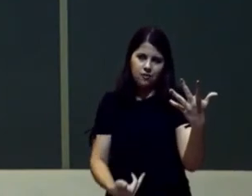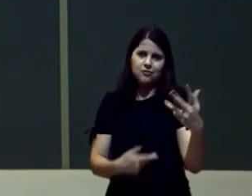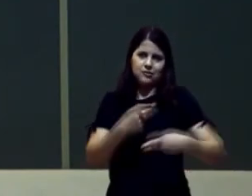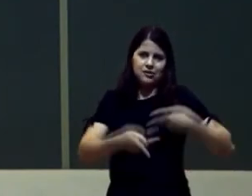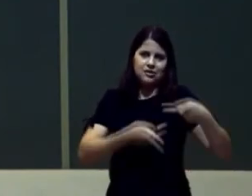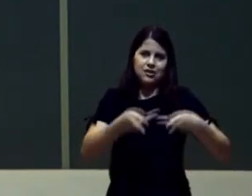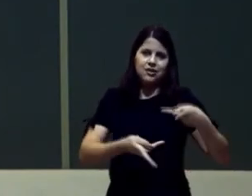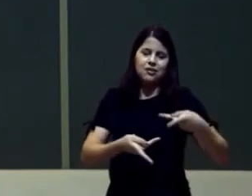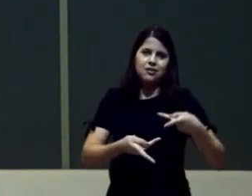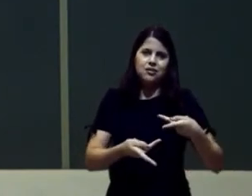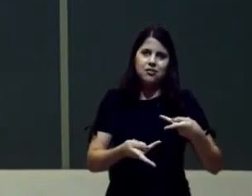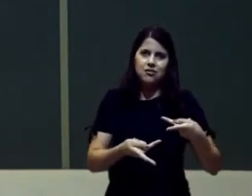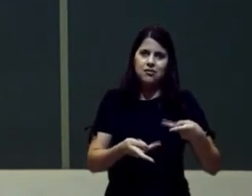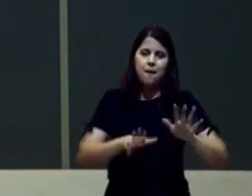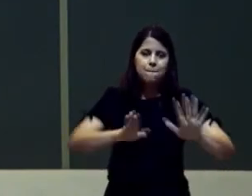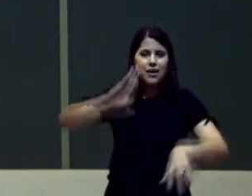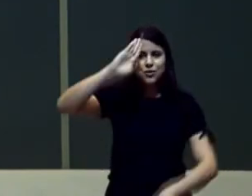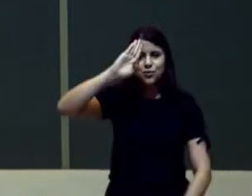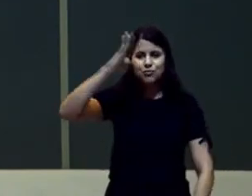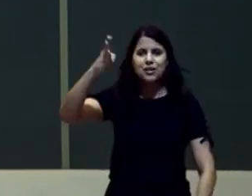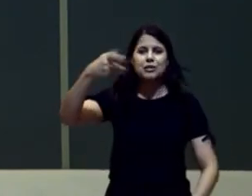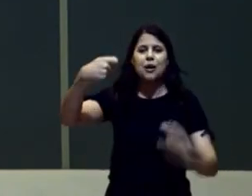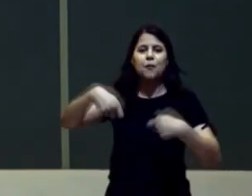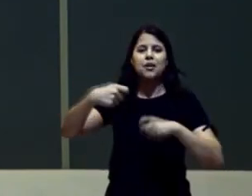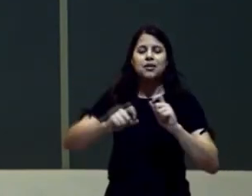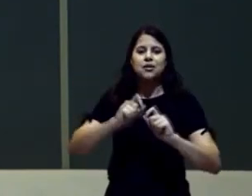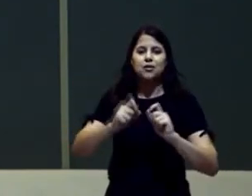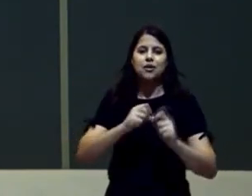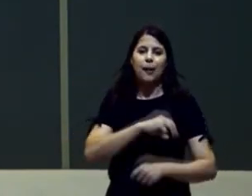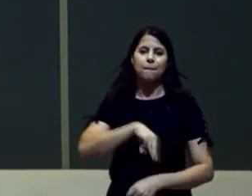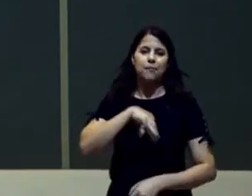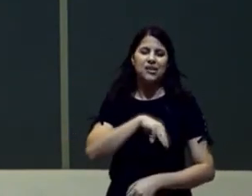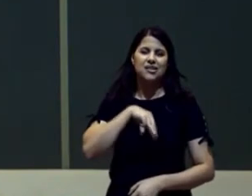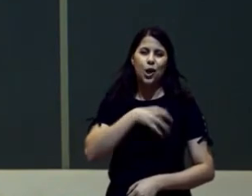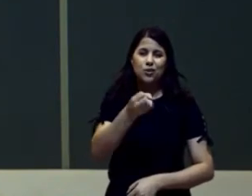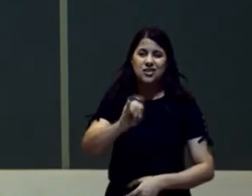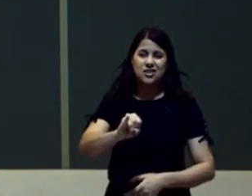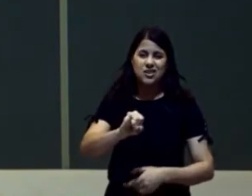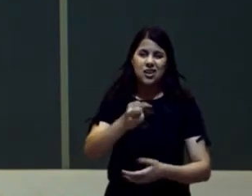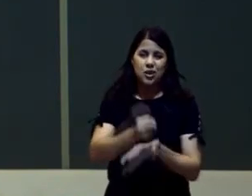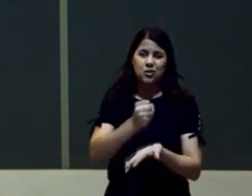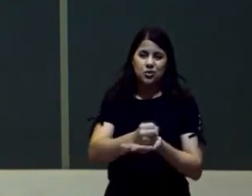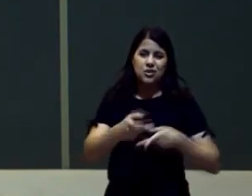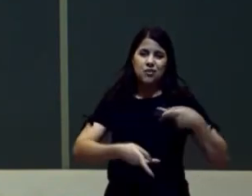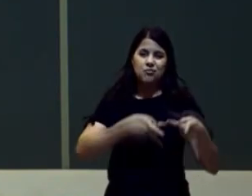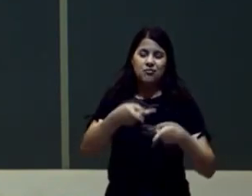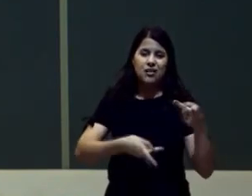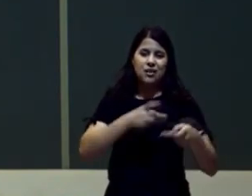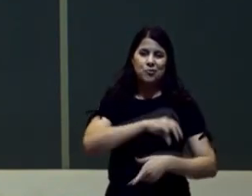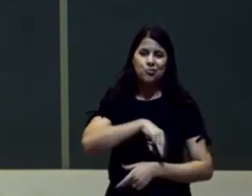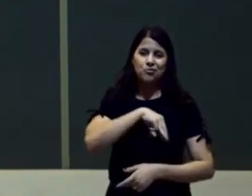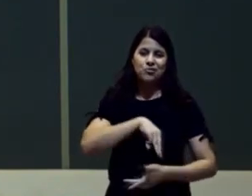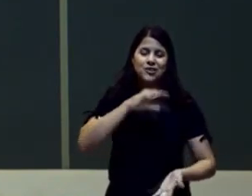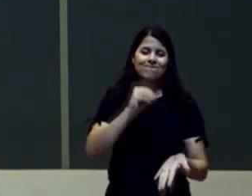muita coisa. Mas se missão não for tudo que nós temos, se a chamada, se o propósito de glorificar a Deus não for tudo que